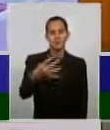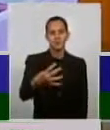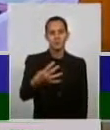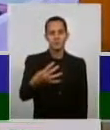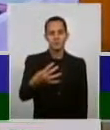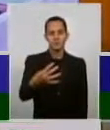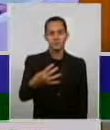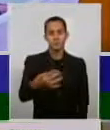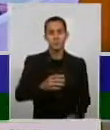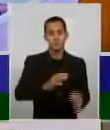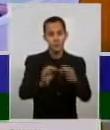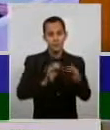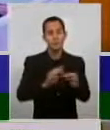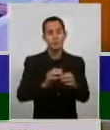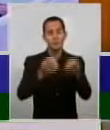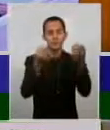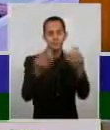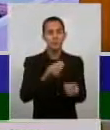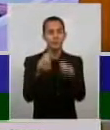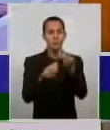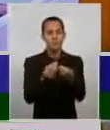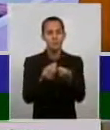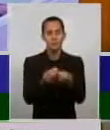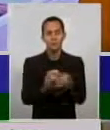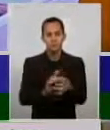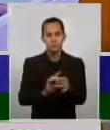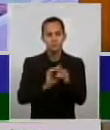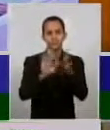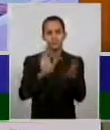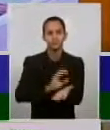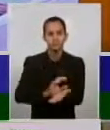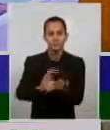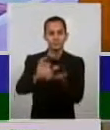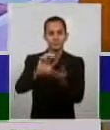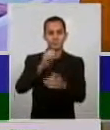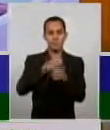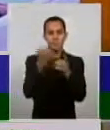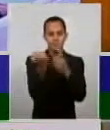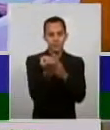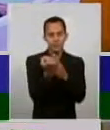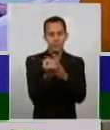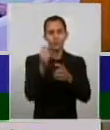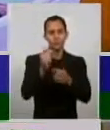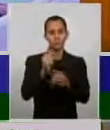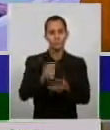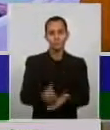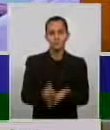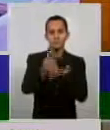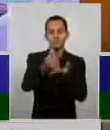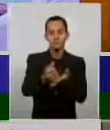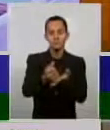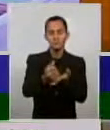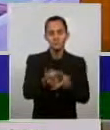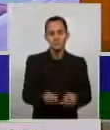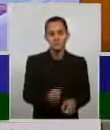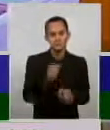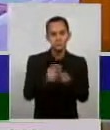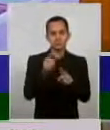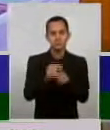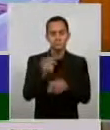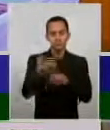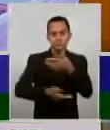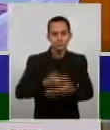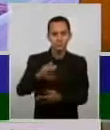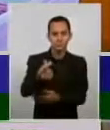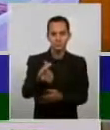724/2014. Projeto que dispõe sobre a concessão de subvenções sociais, auxílios e contribuições e a